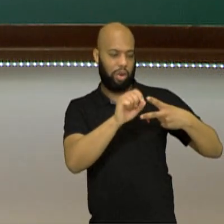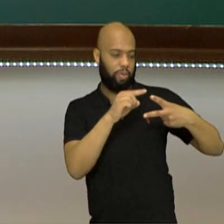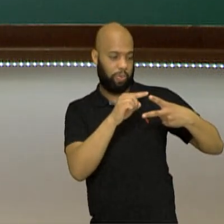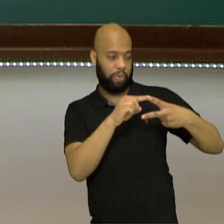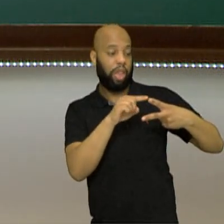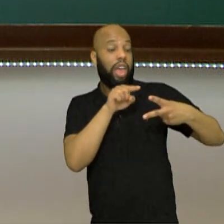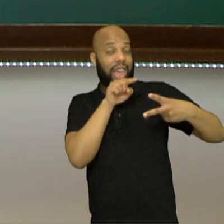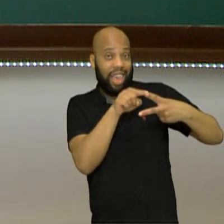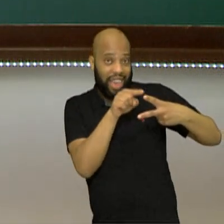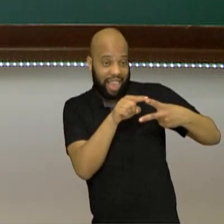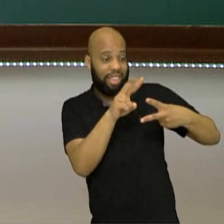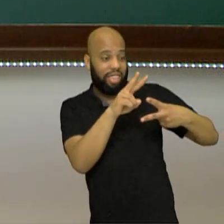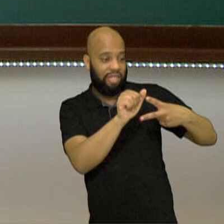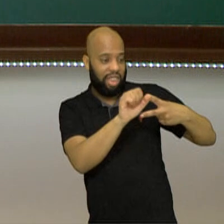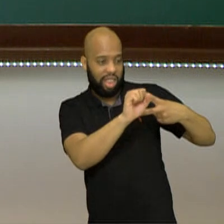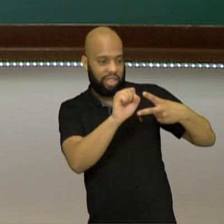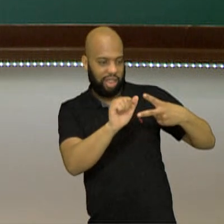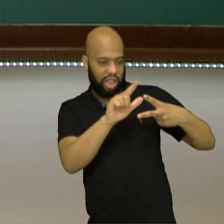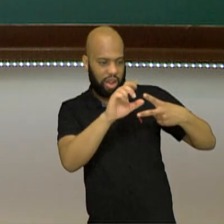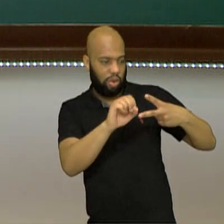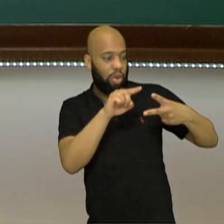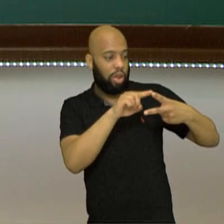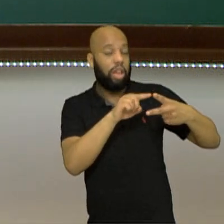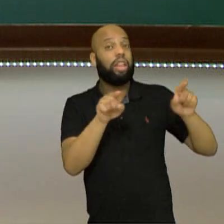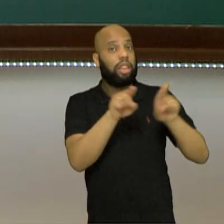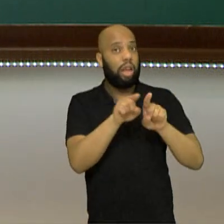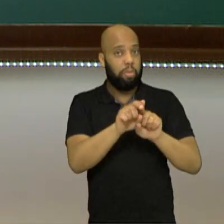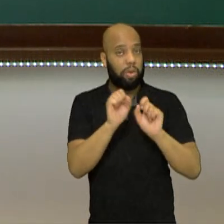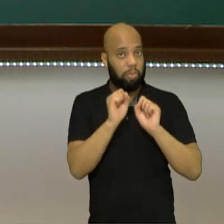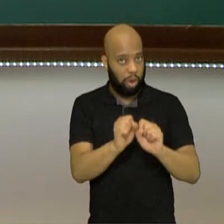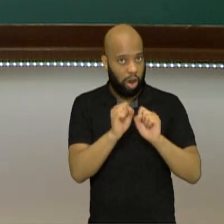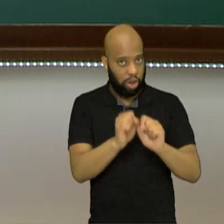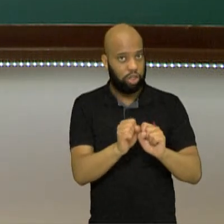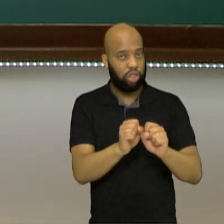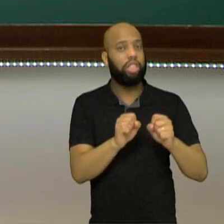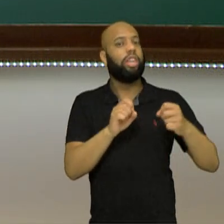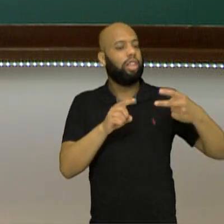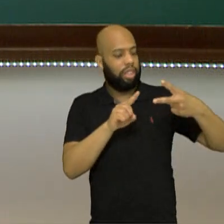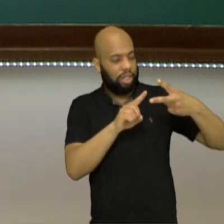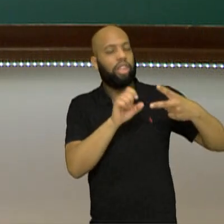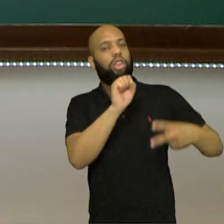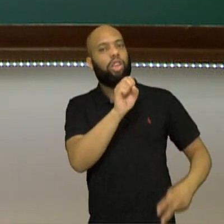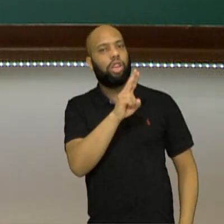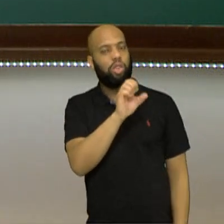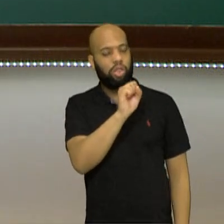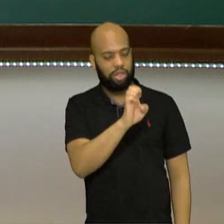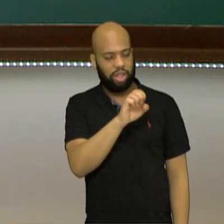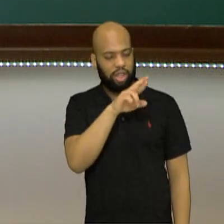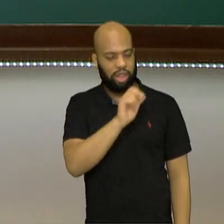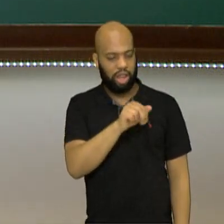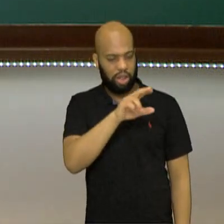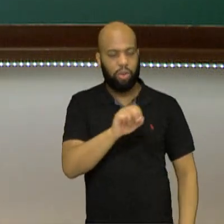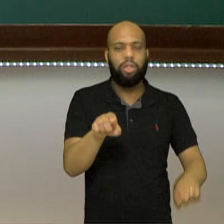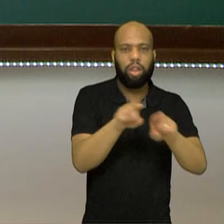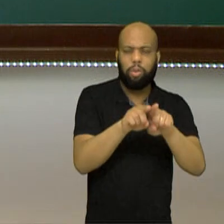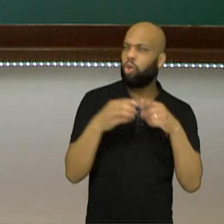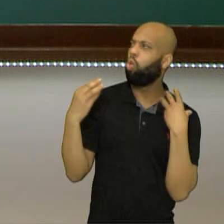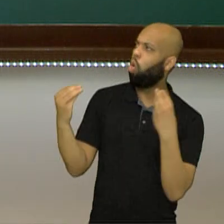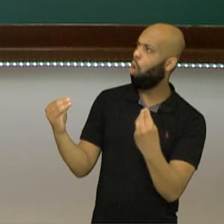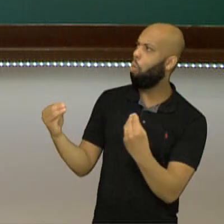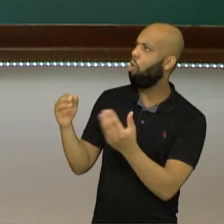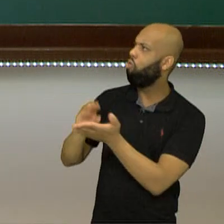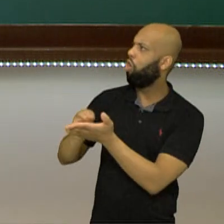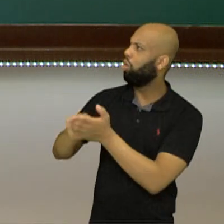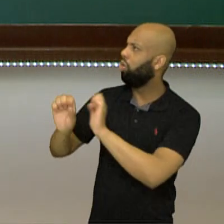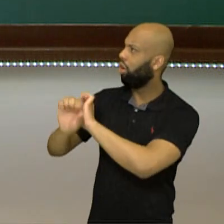é que os vassalos, eles também poderiam ser suceranos. Como assim, professor? Não entendi. Vamos supor que você aí,